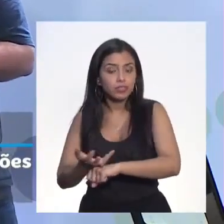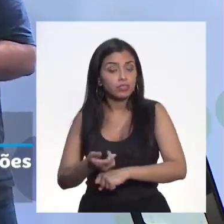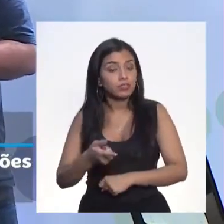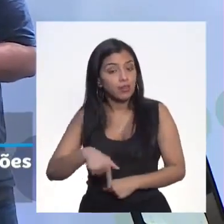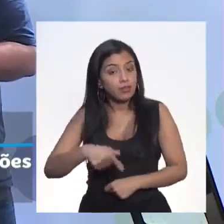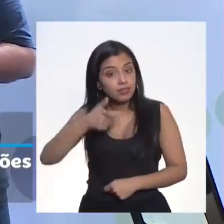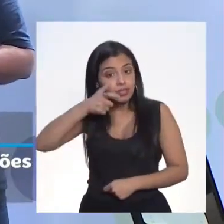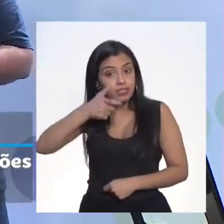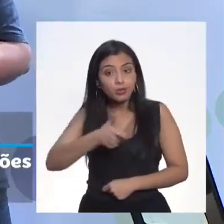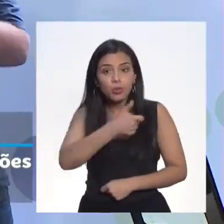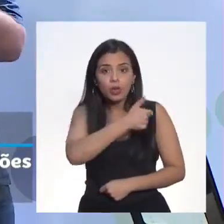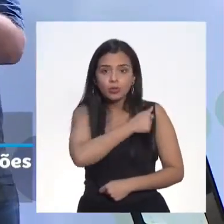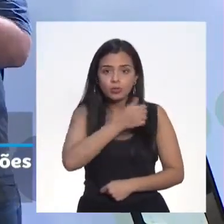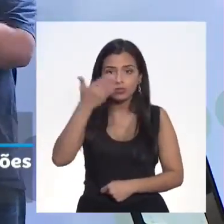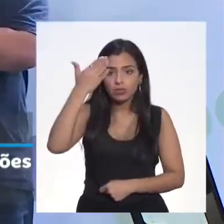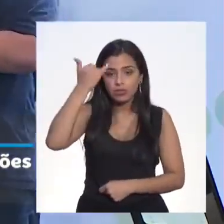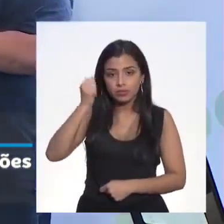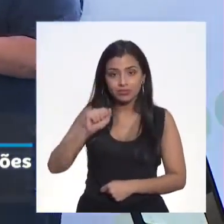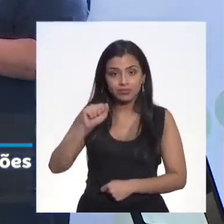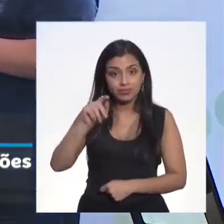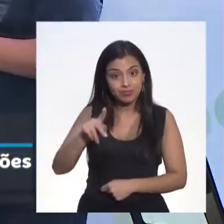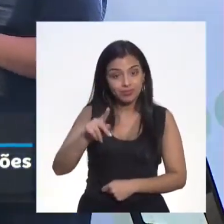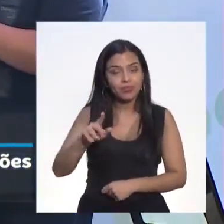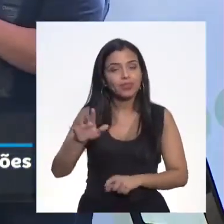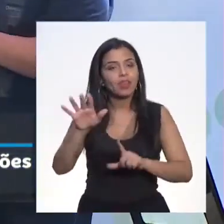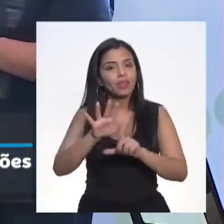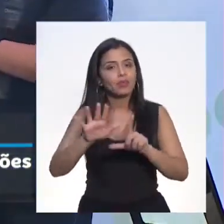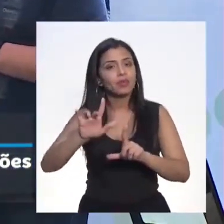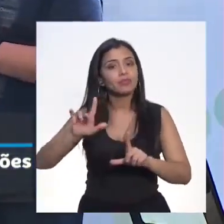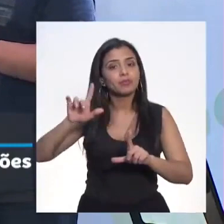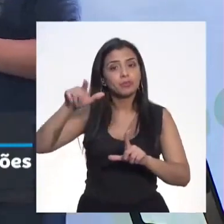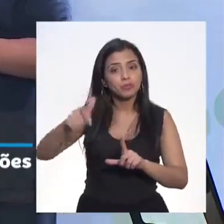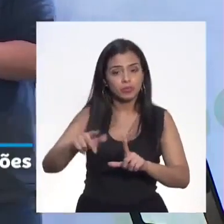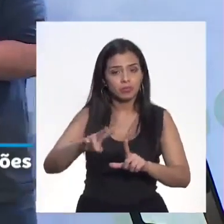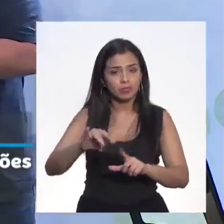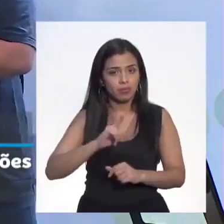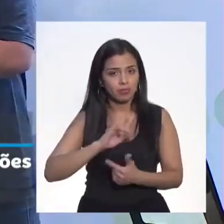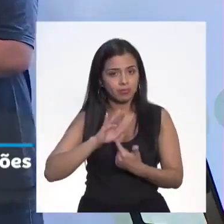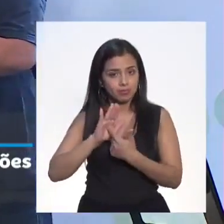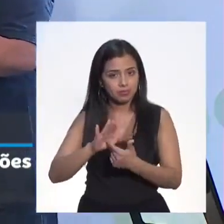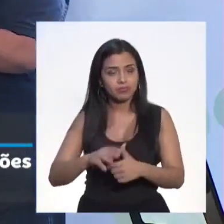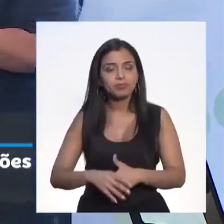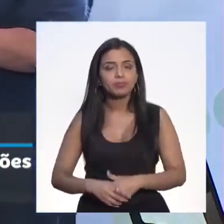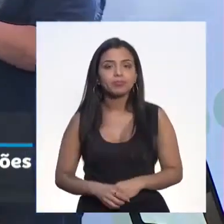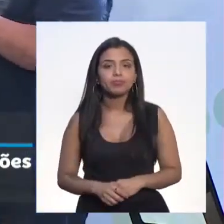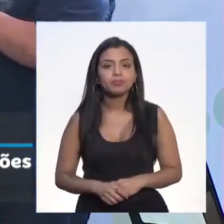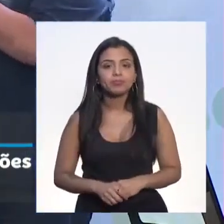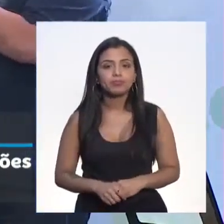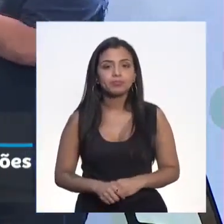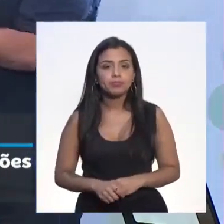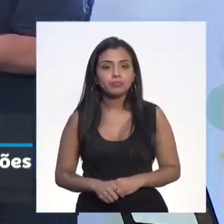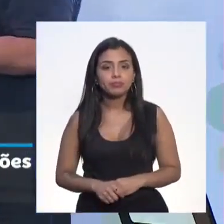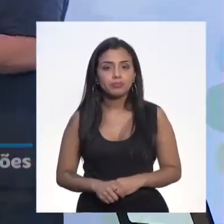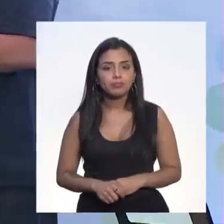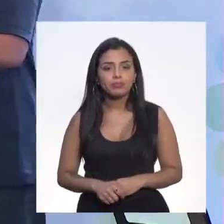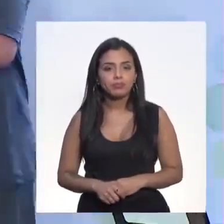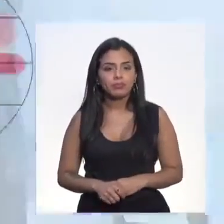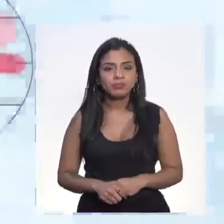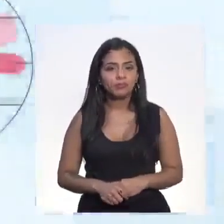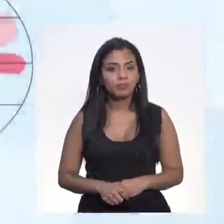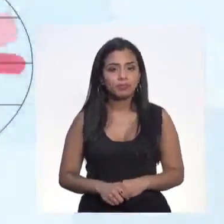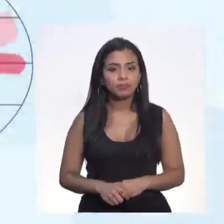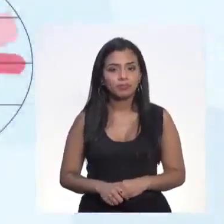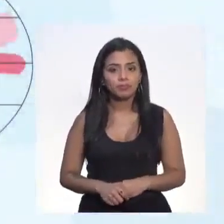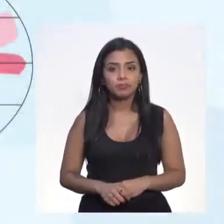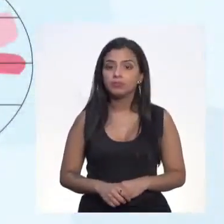aluno destacar, tudo bem? Na próxima imagem, que nós vamos ver aí na tela de vocês aí, nós temos aí a formação das